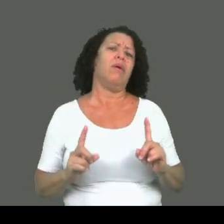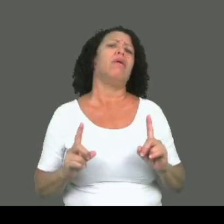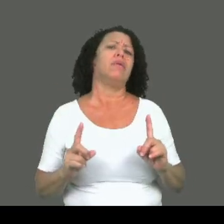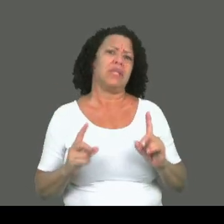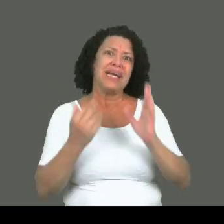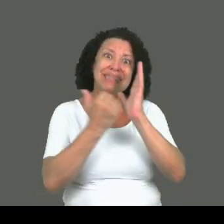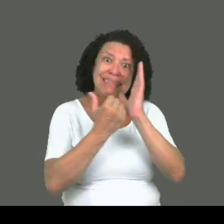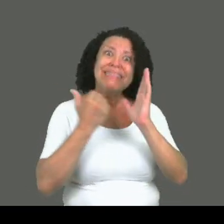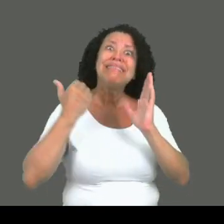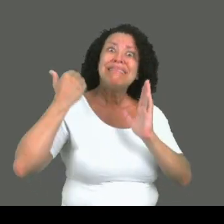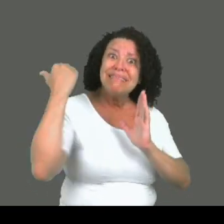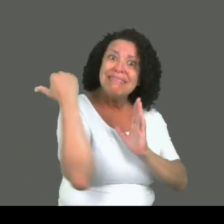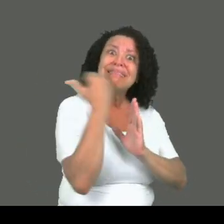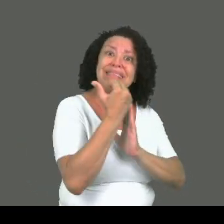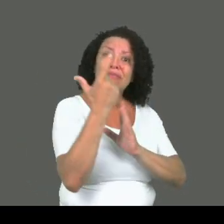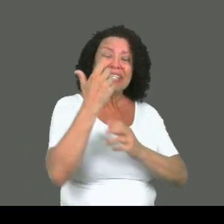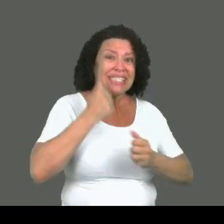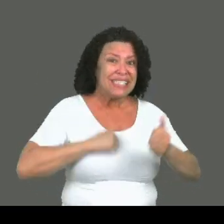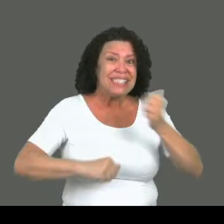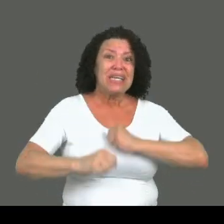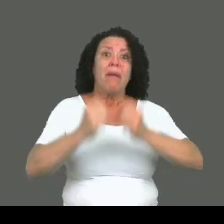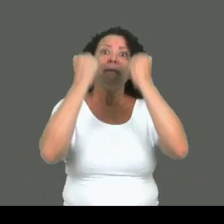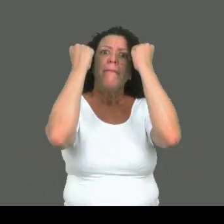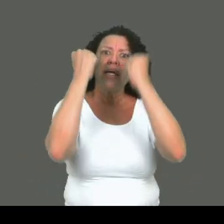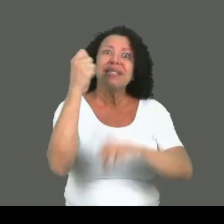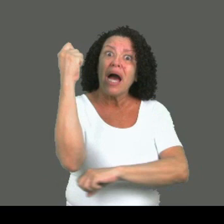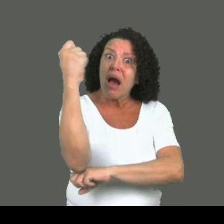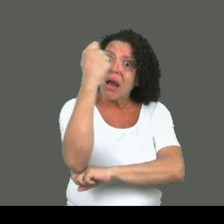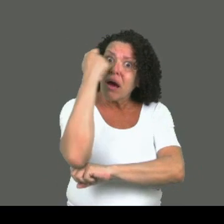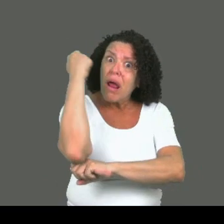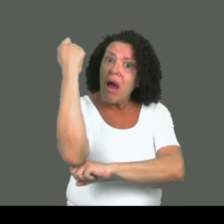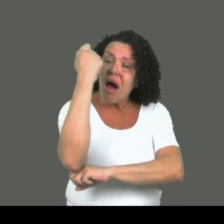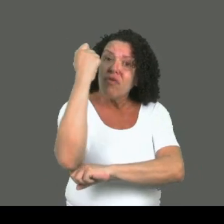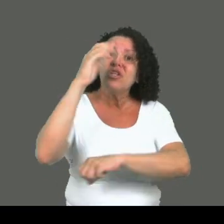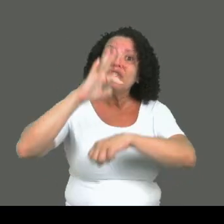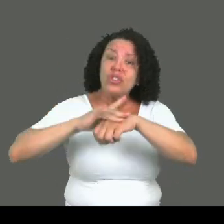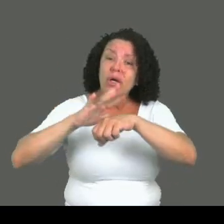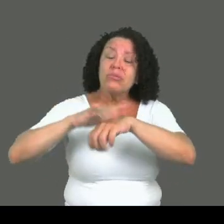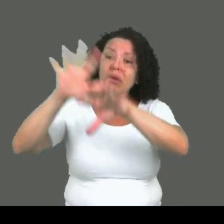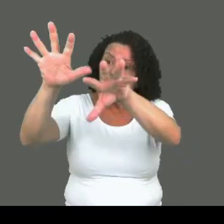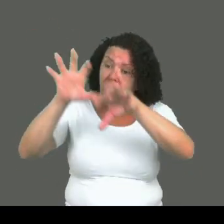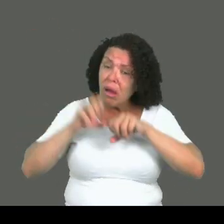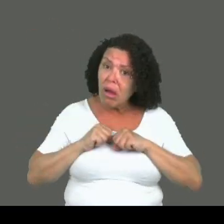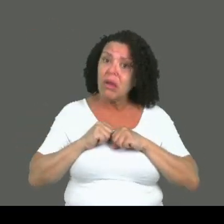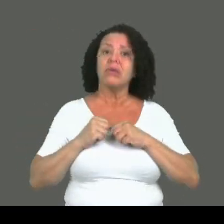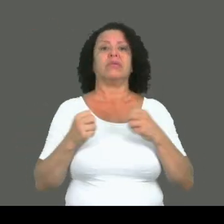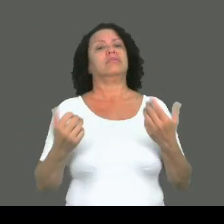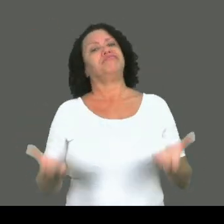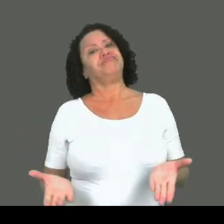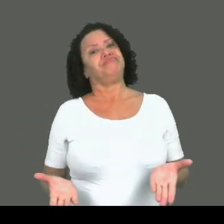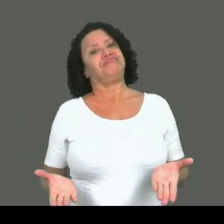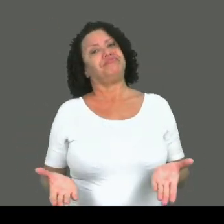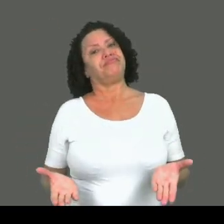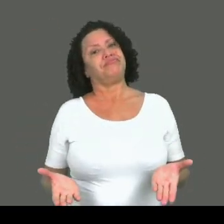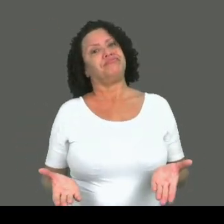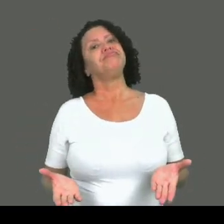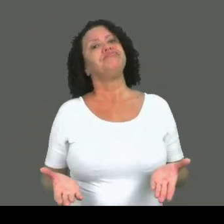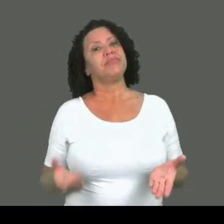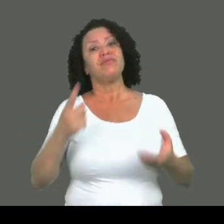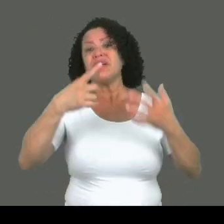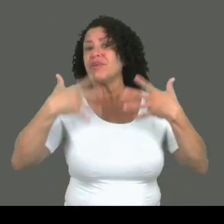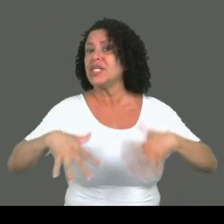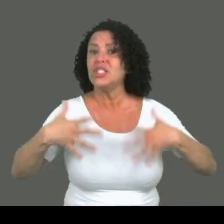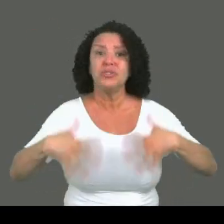passa para uma ansiedade patológica, ela acaba gerando uma situação de